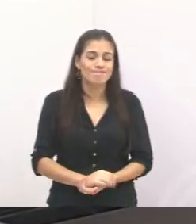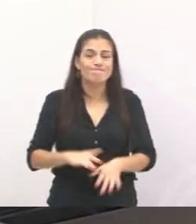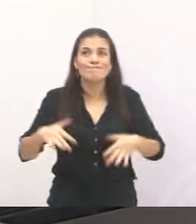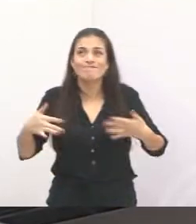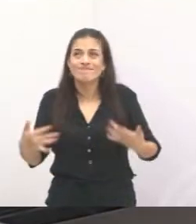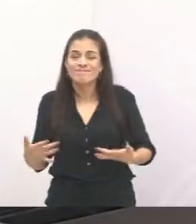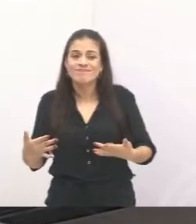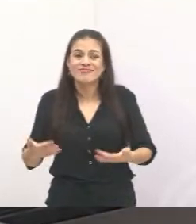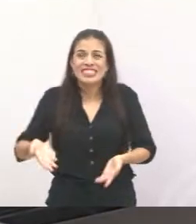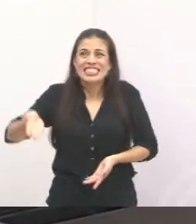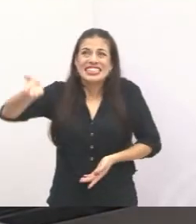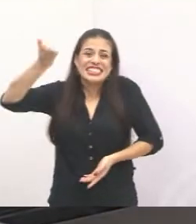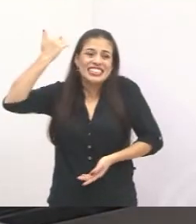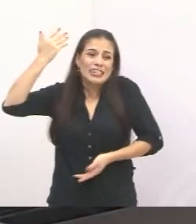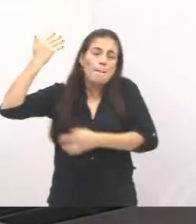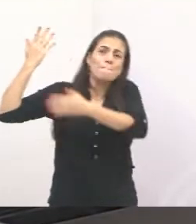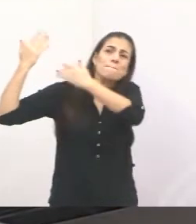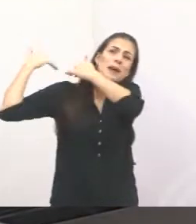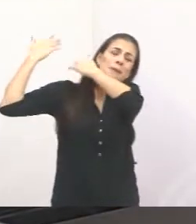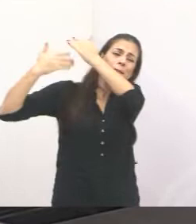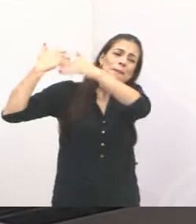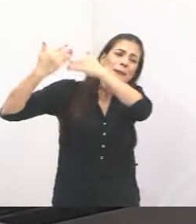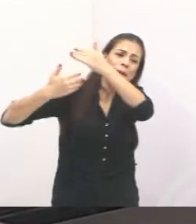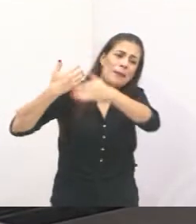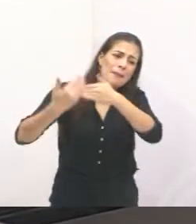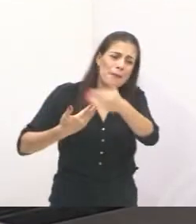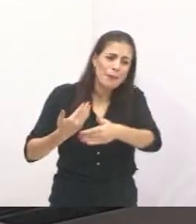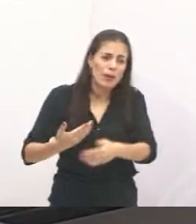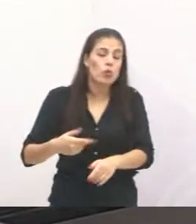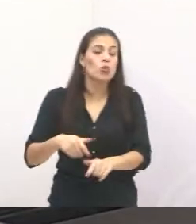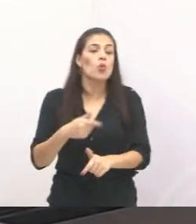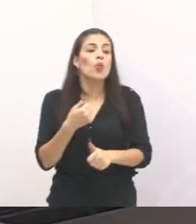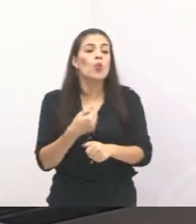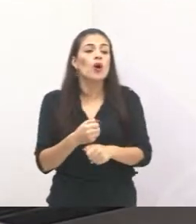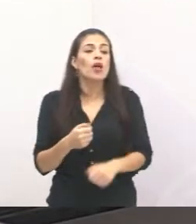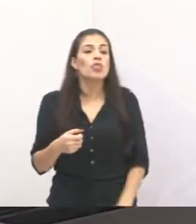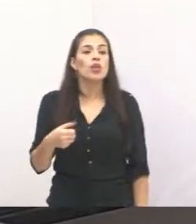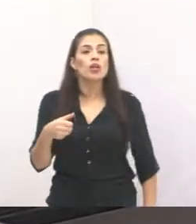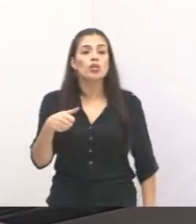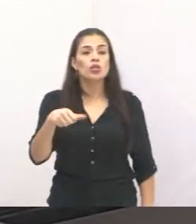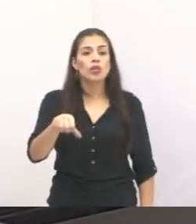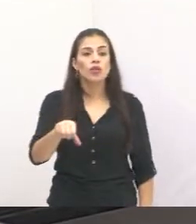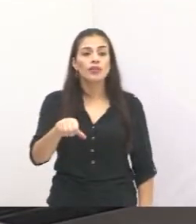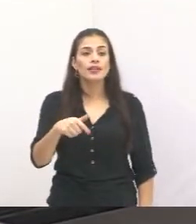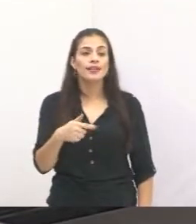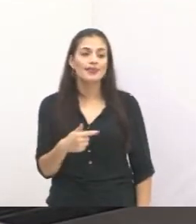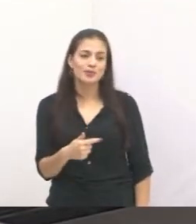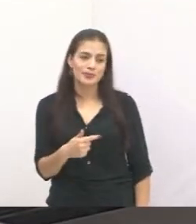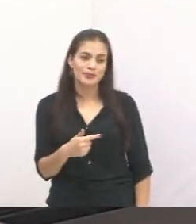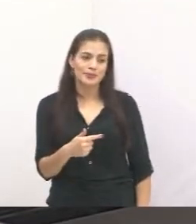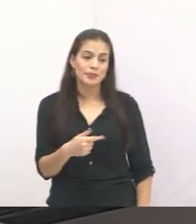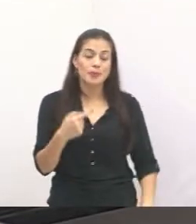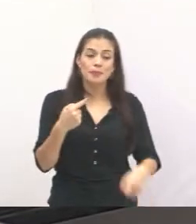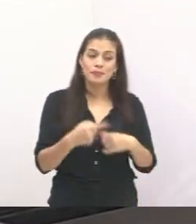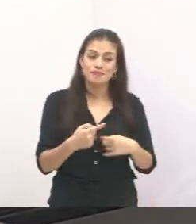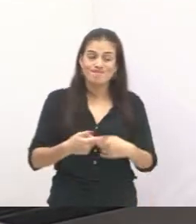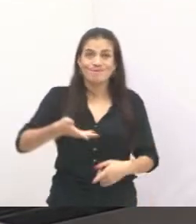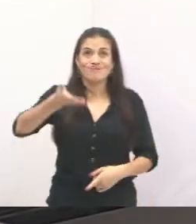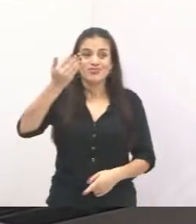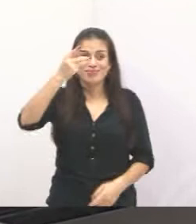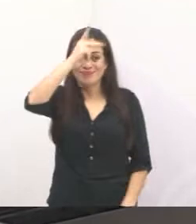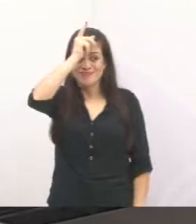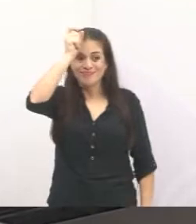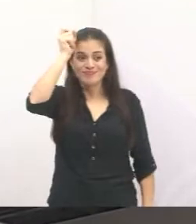desde 92, que os antigos gestores não foram pagando adequadamente o